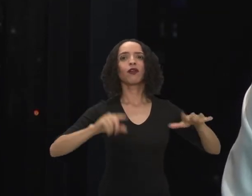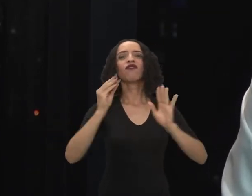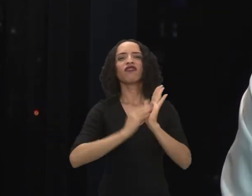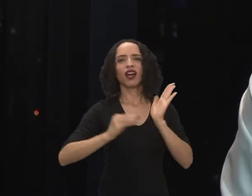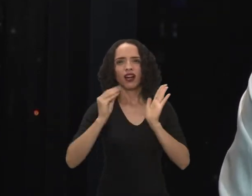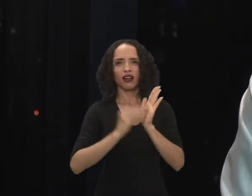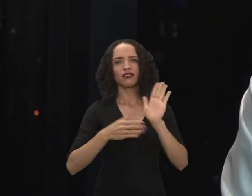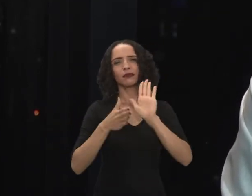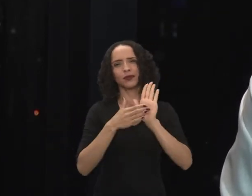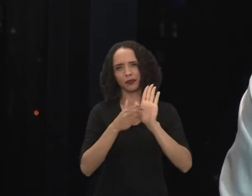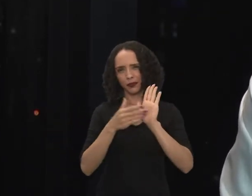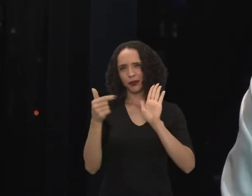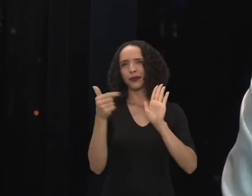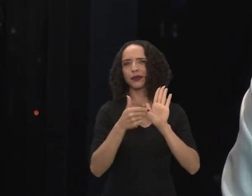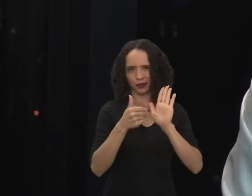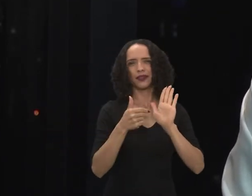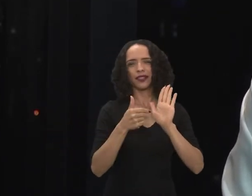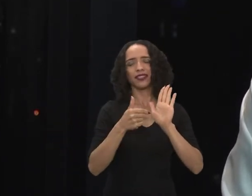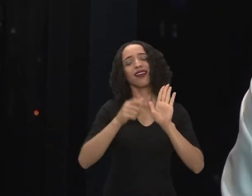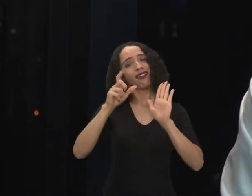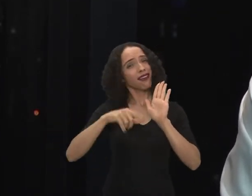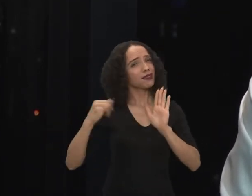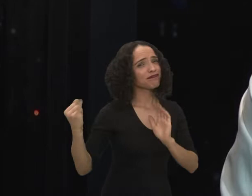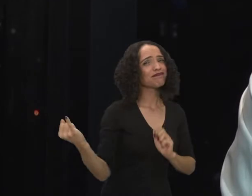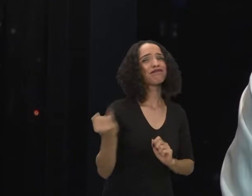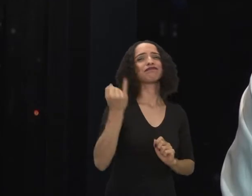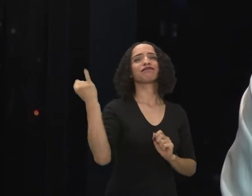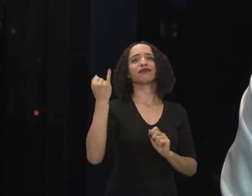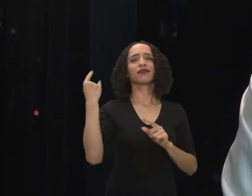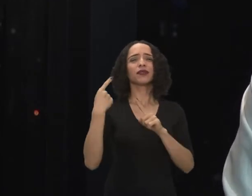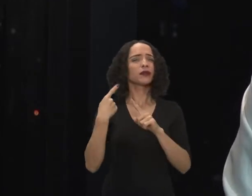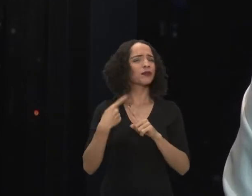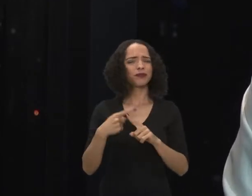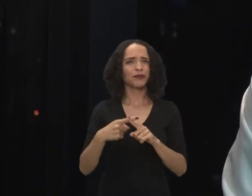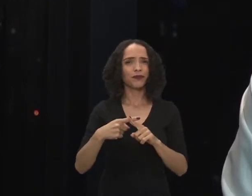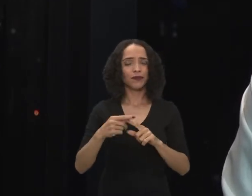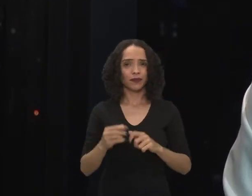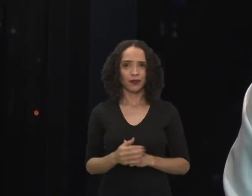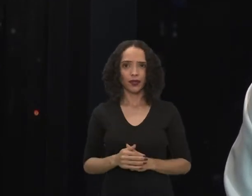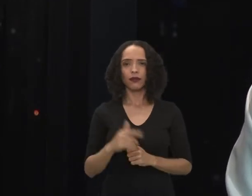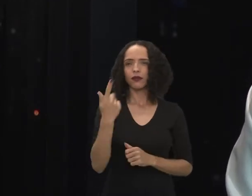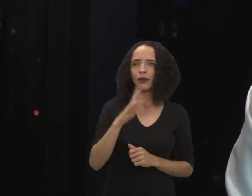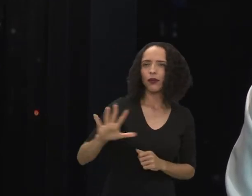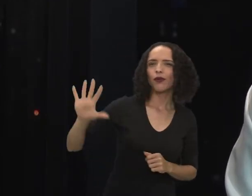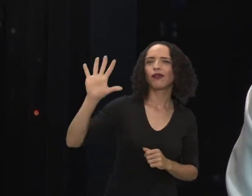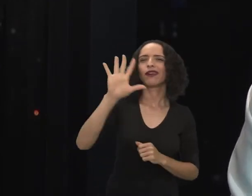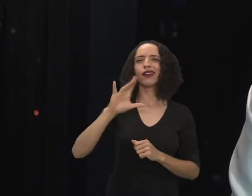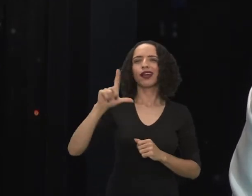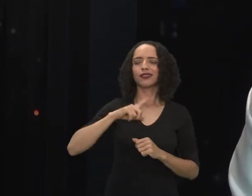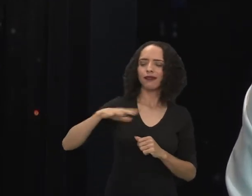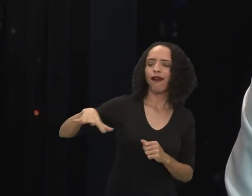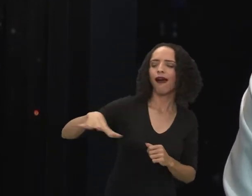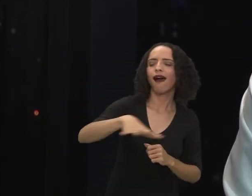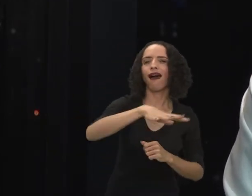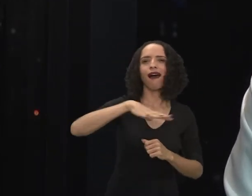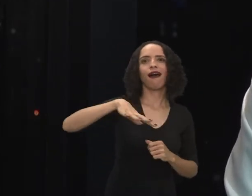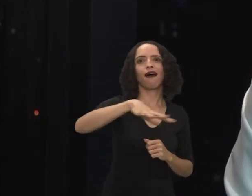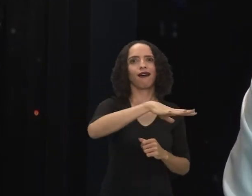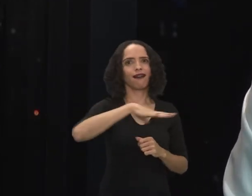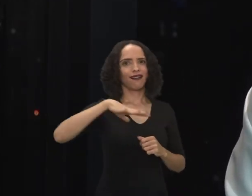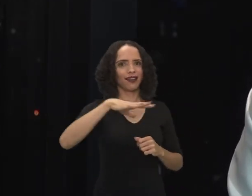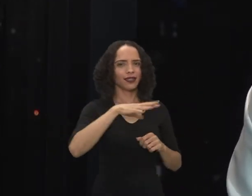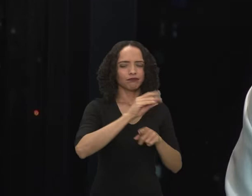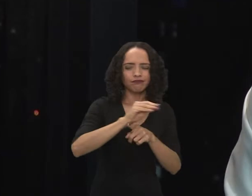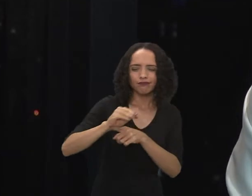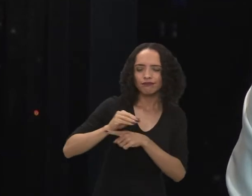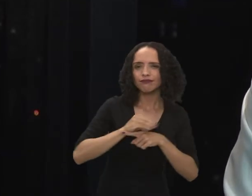esse é um ponto crucial. O estado de Goiás tem muita área de preservação permanente que